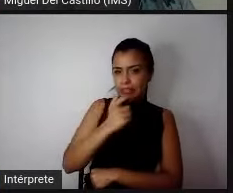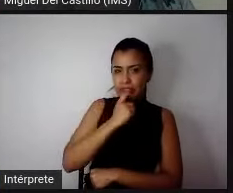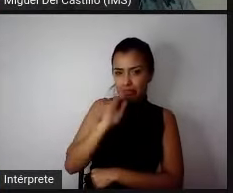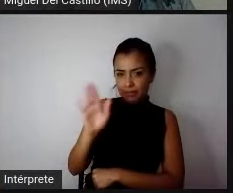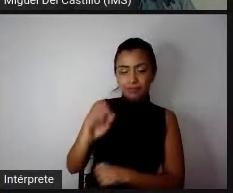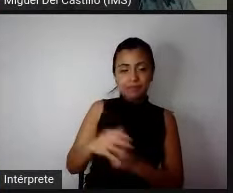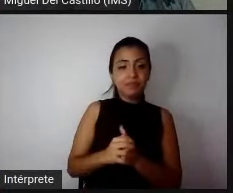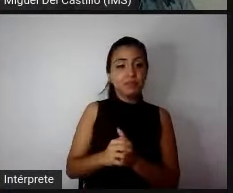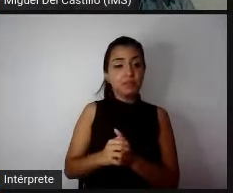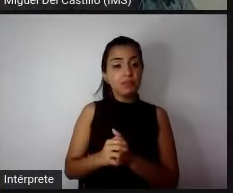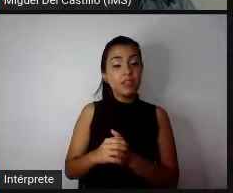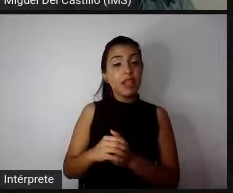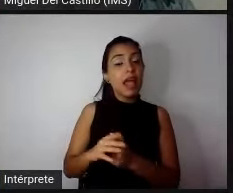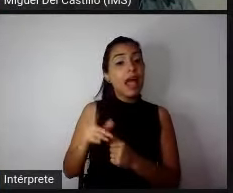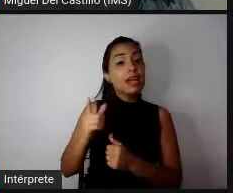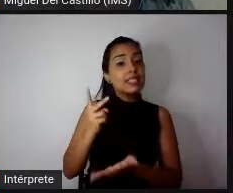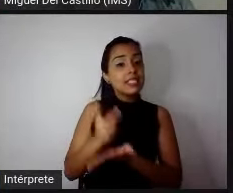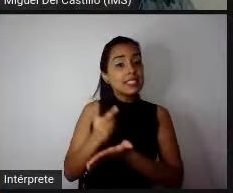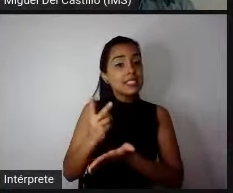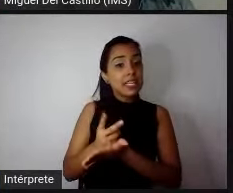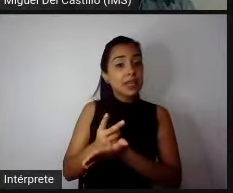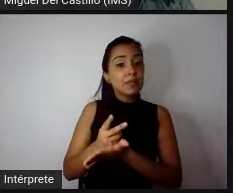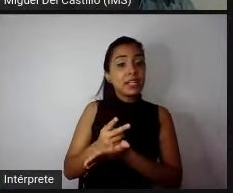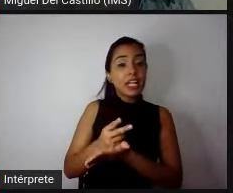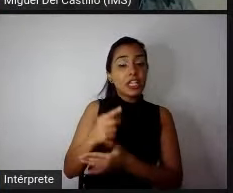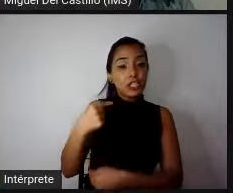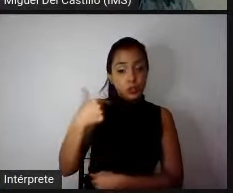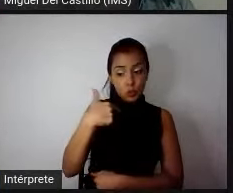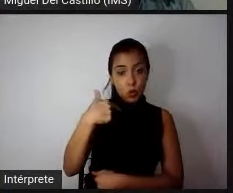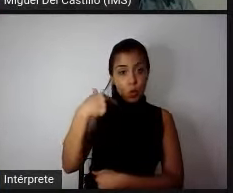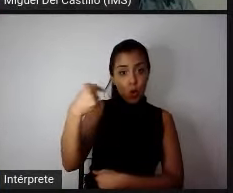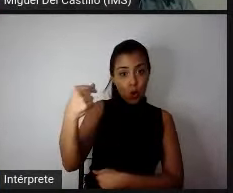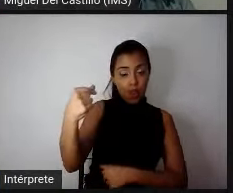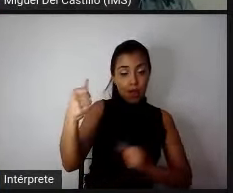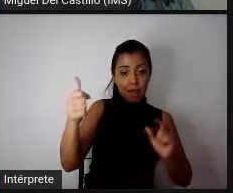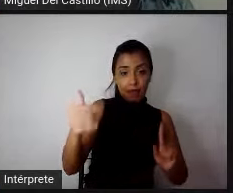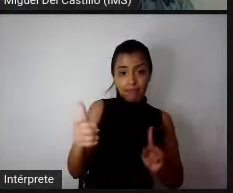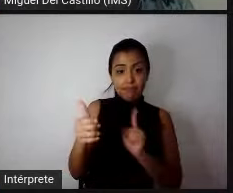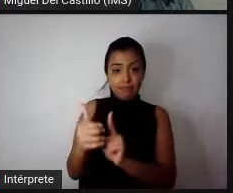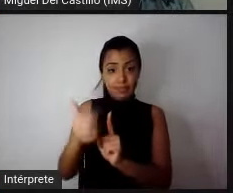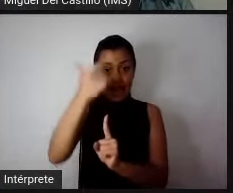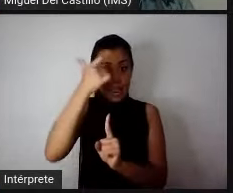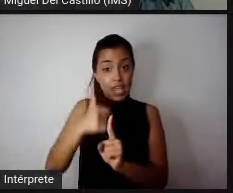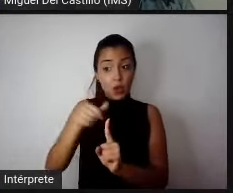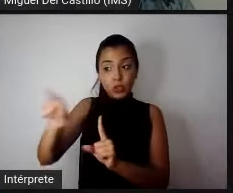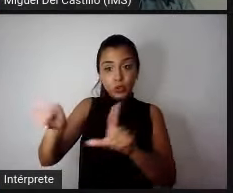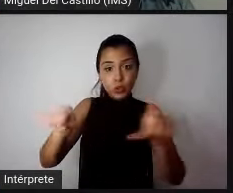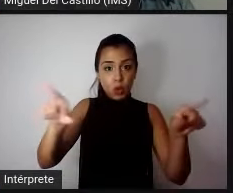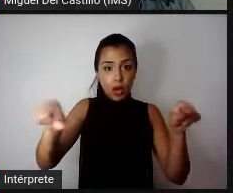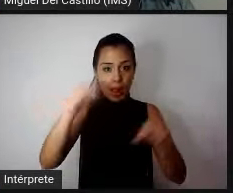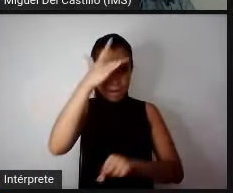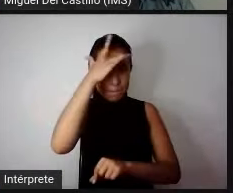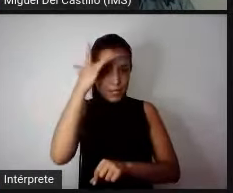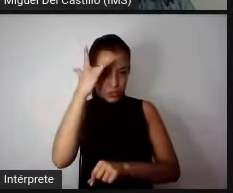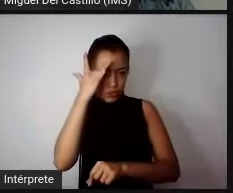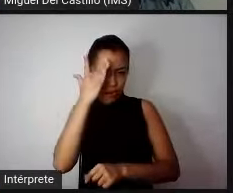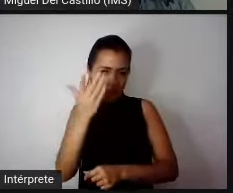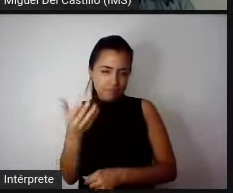sempre escolhida para introduzir as novatas, as novas, a